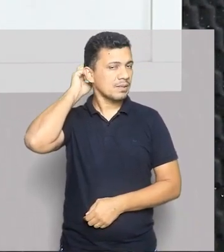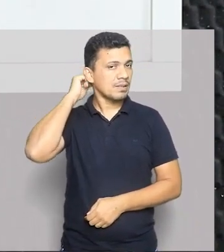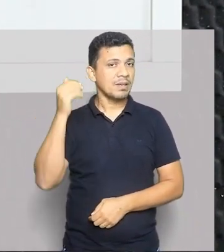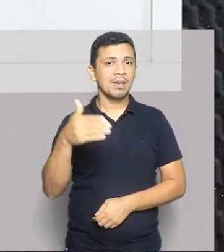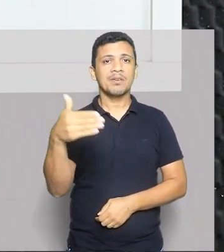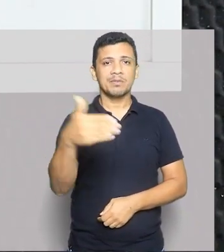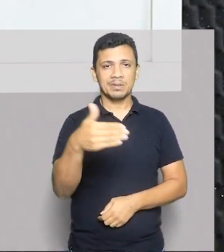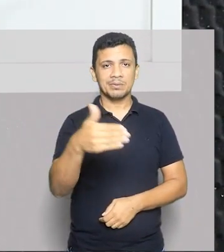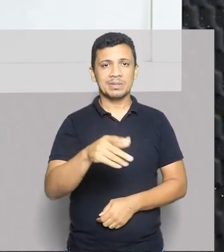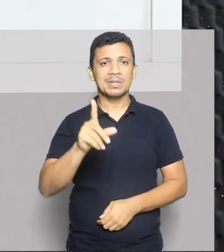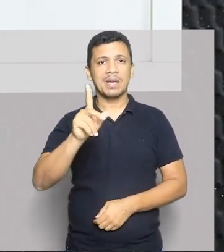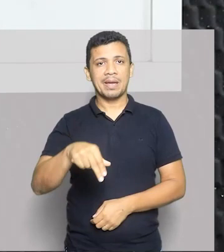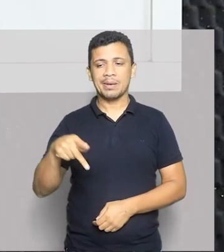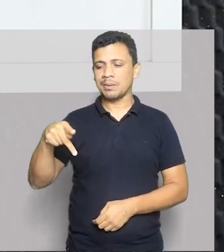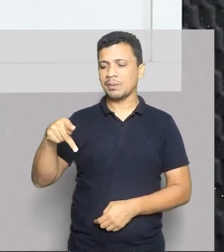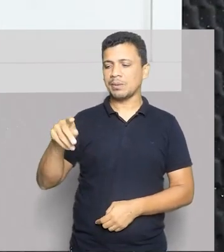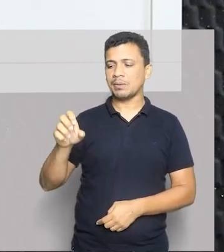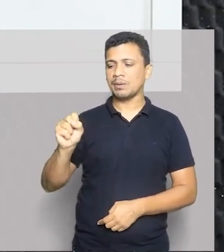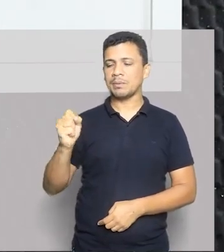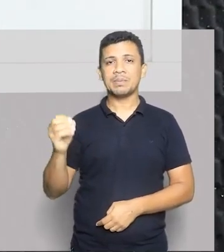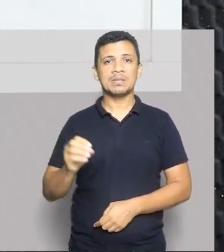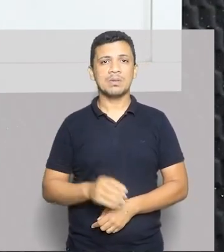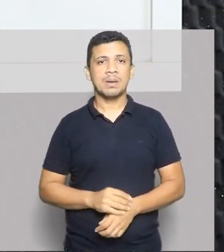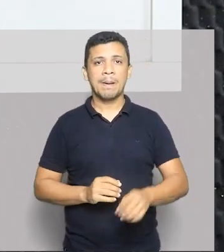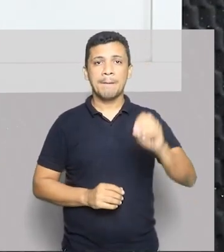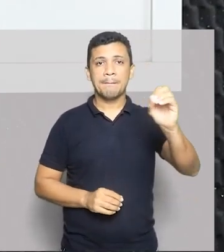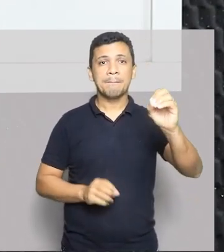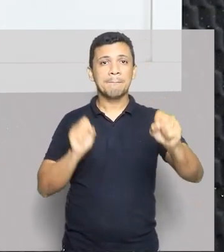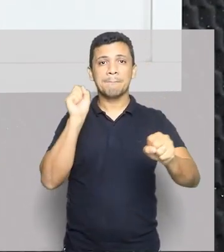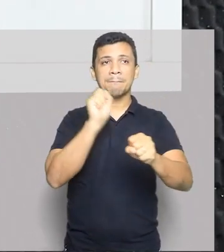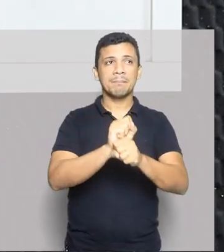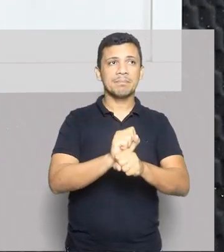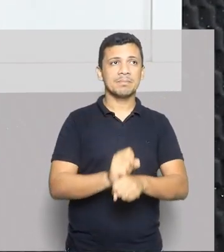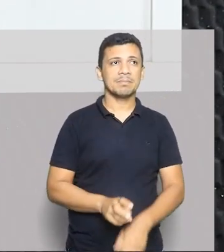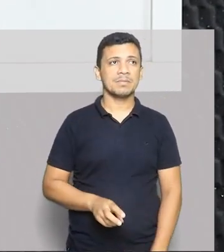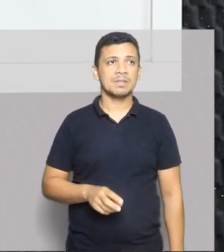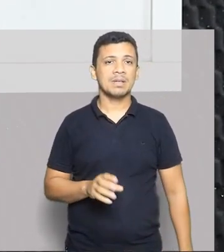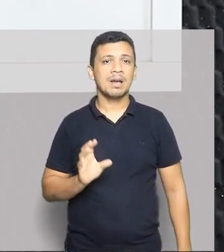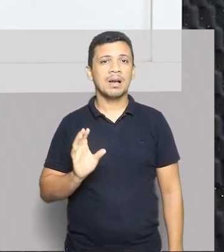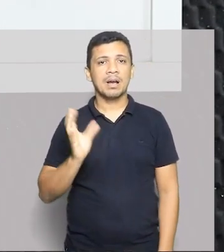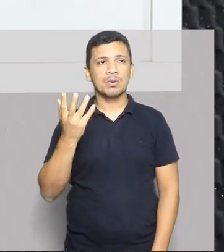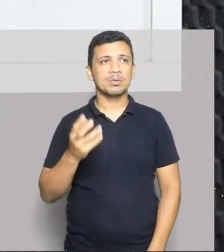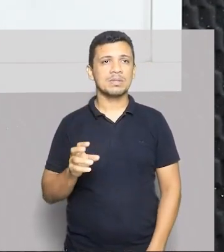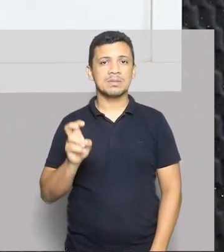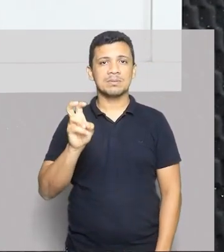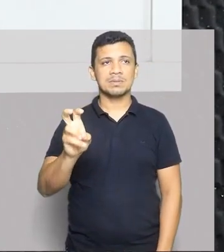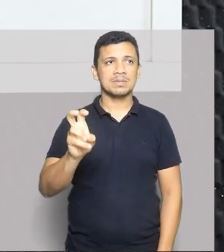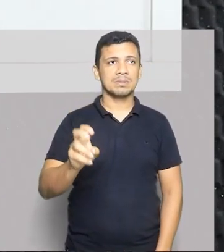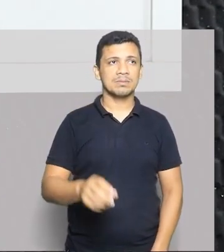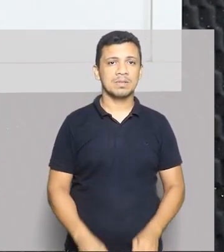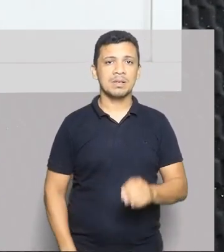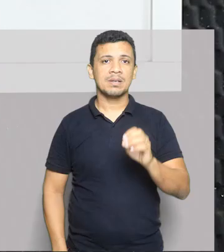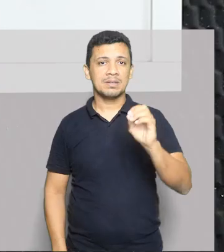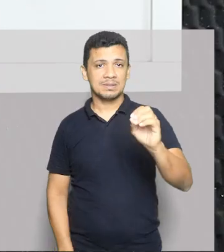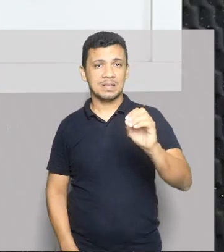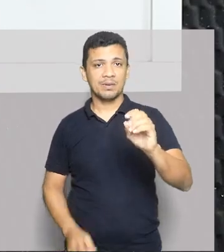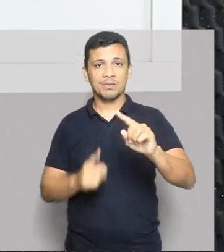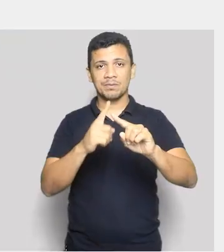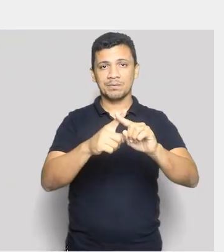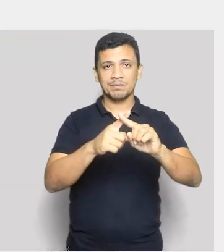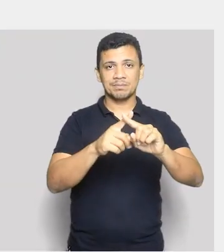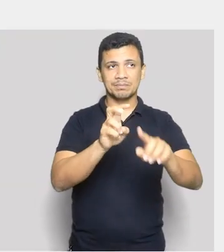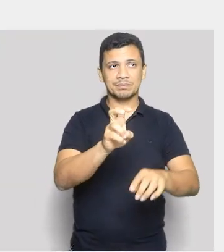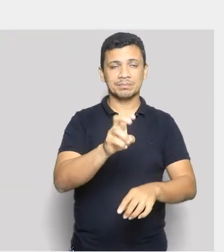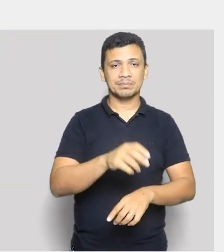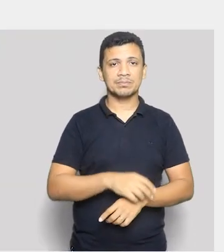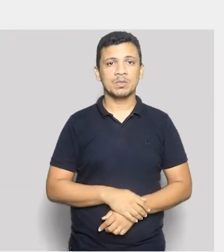é o seu peso. Por exemplo, 0 interrupções, aconteceu 5 vezes. Então, o peso do 0 é 5. Então, 0 vezes 5,